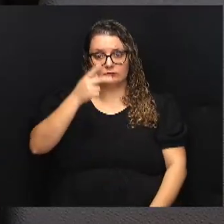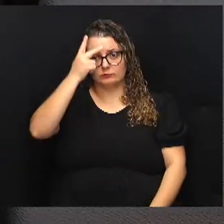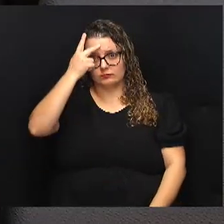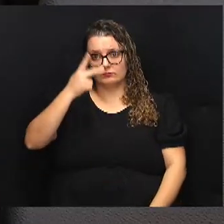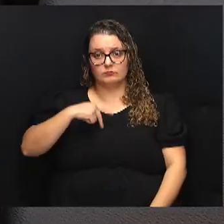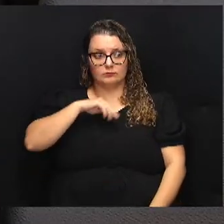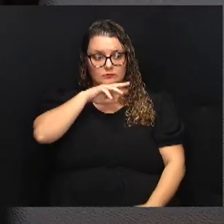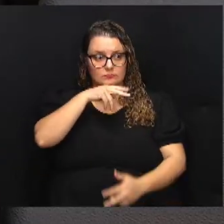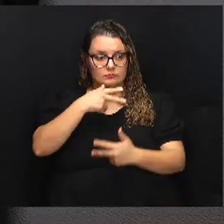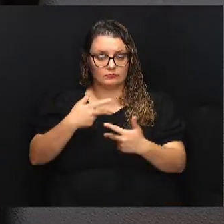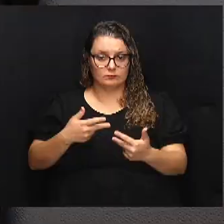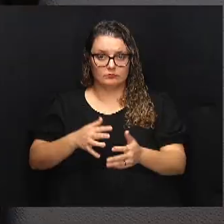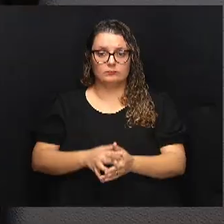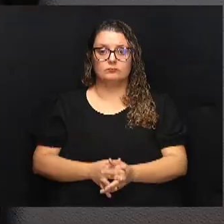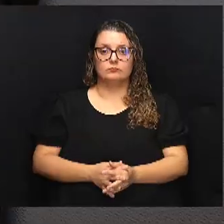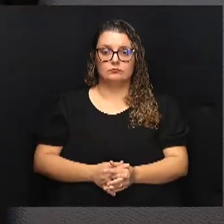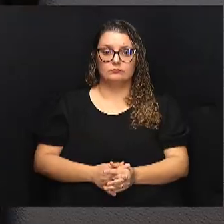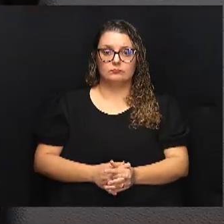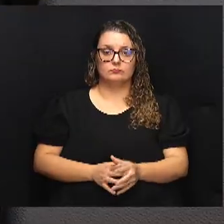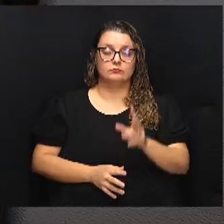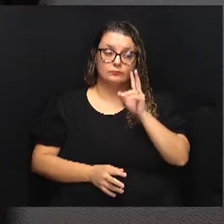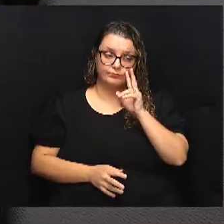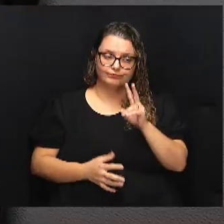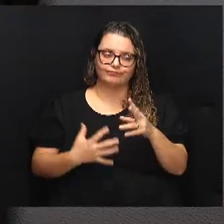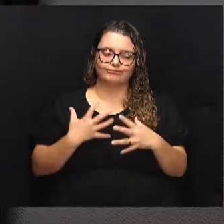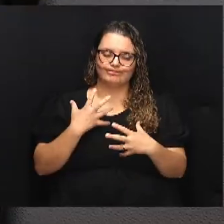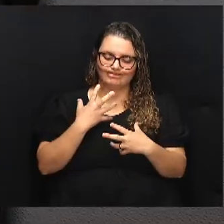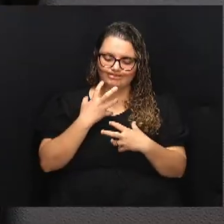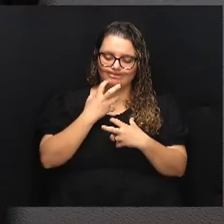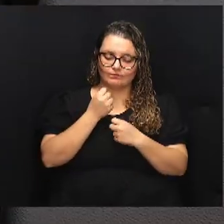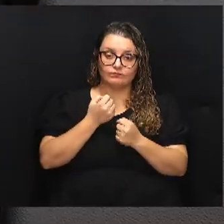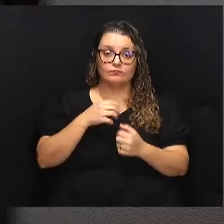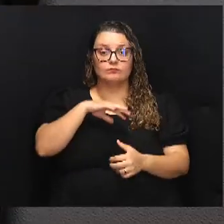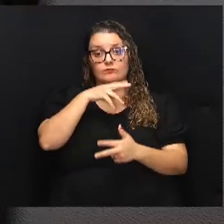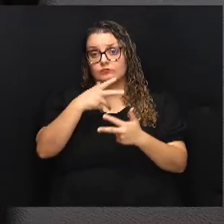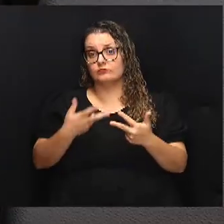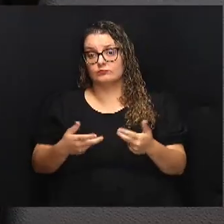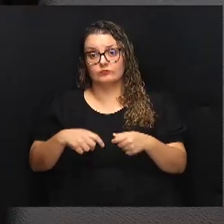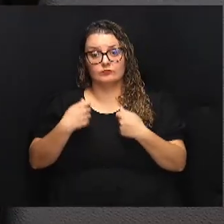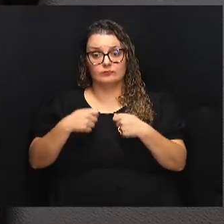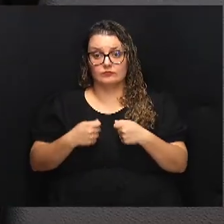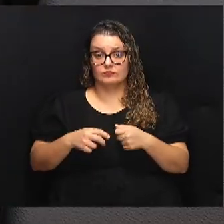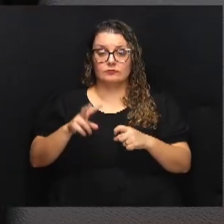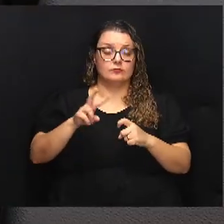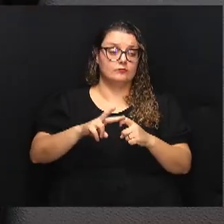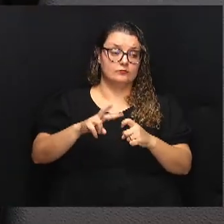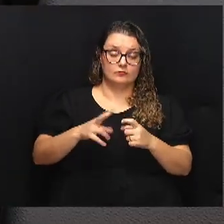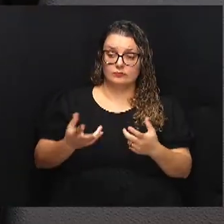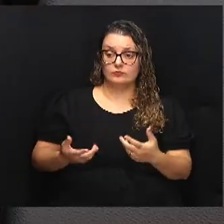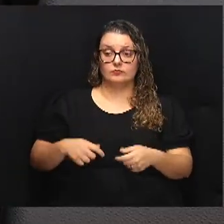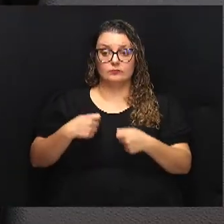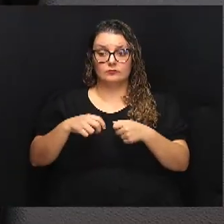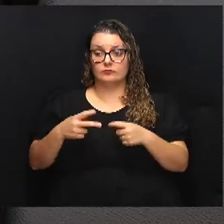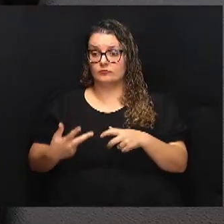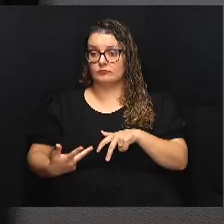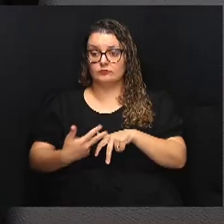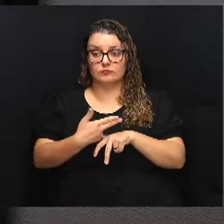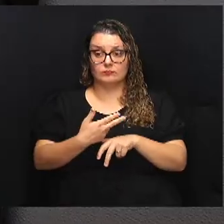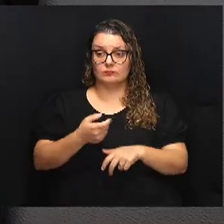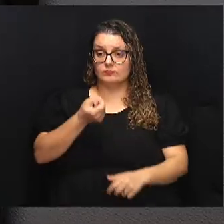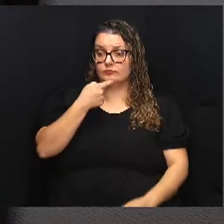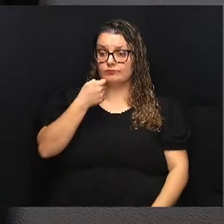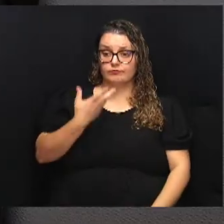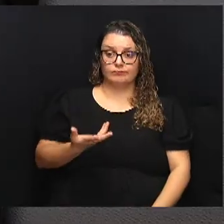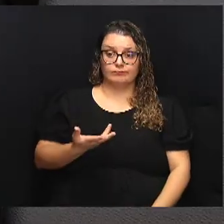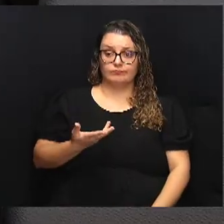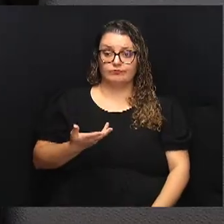animal. Eu vejo a aflição da pessoa, né? O animal precisa de veterinário, precisa de cirurgia, remédio, e